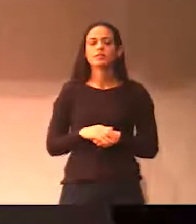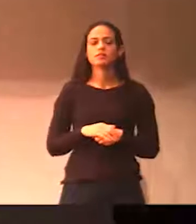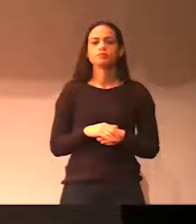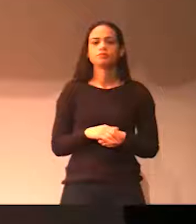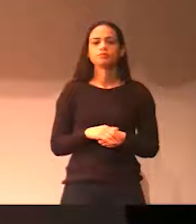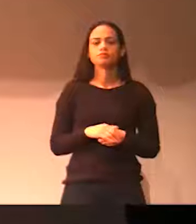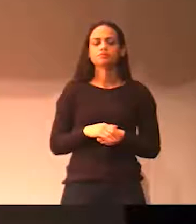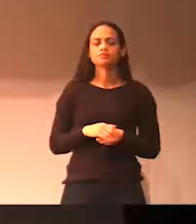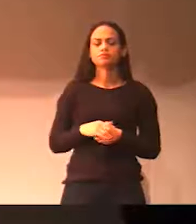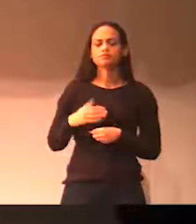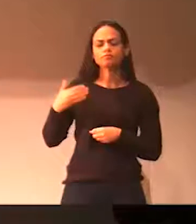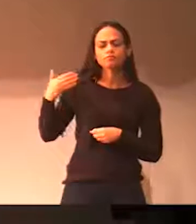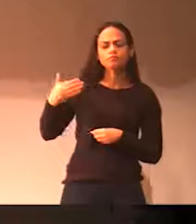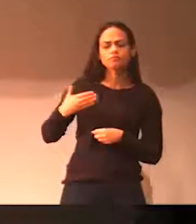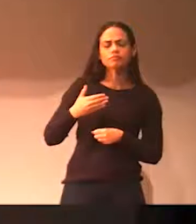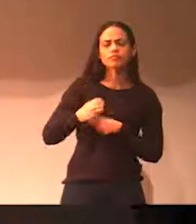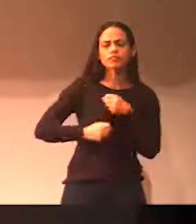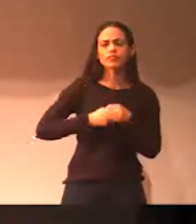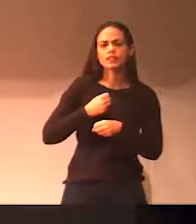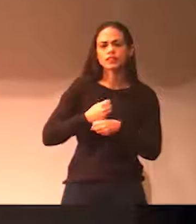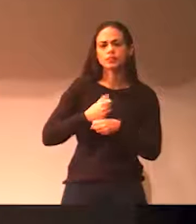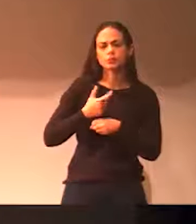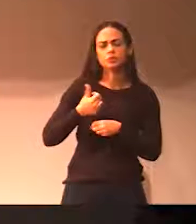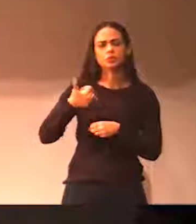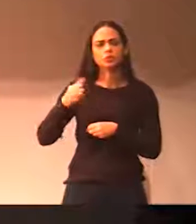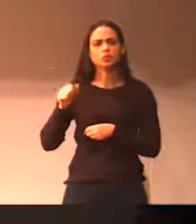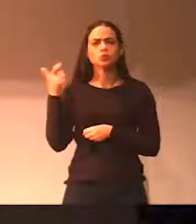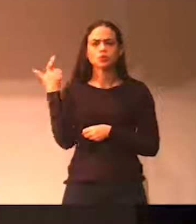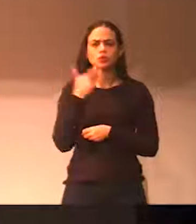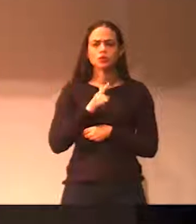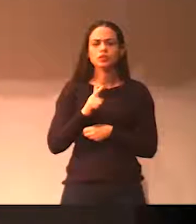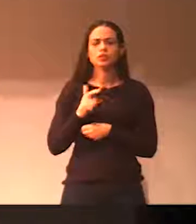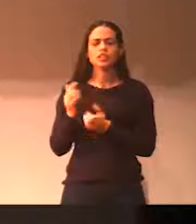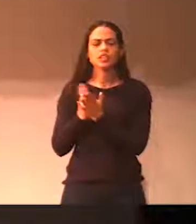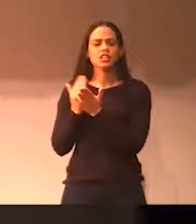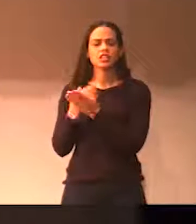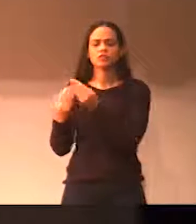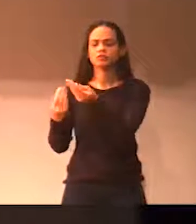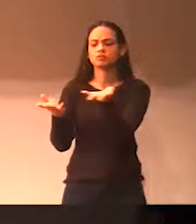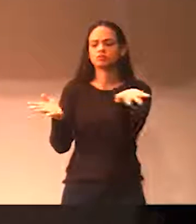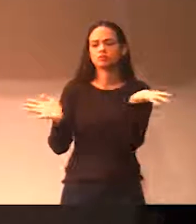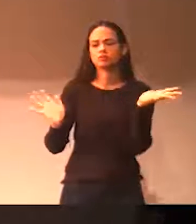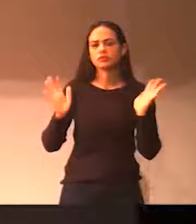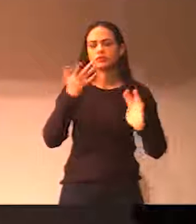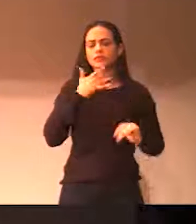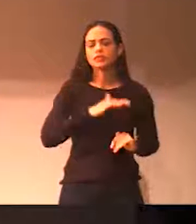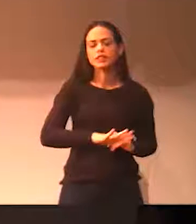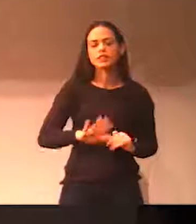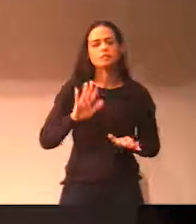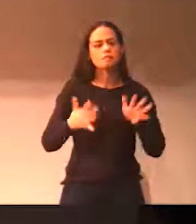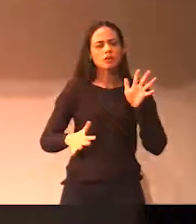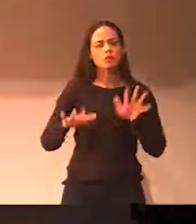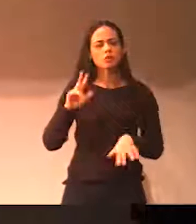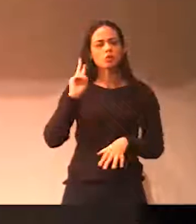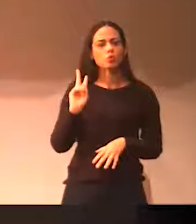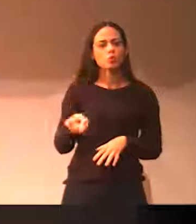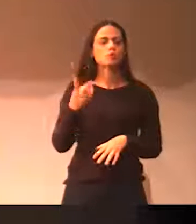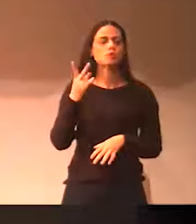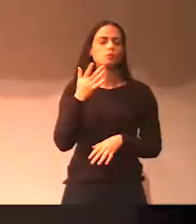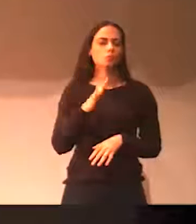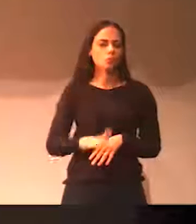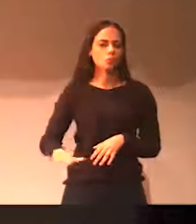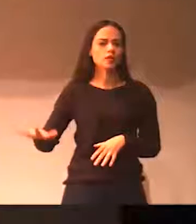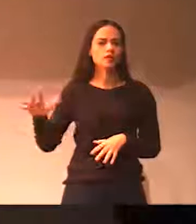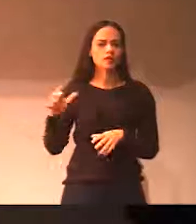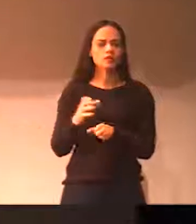crianças, porque não consegui patrocínio para 100%, mas para um número de quase 2.000 crianças que estão estudando esse material, e agora